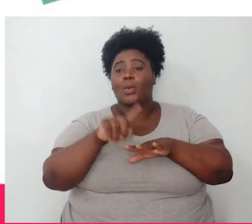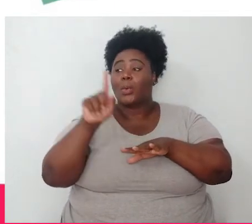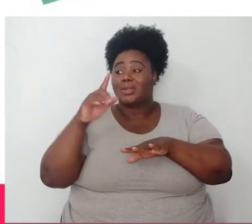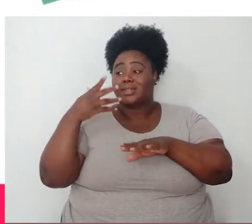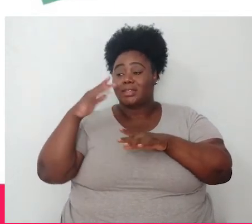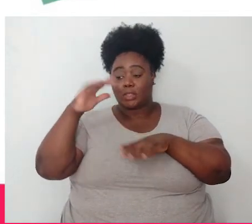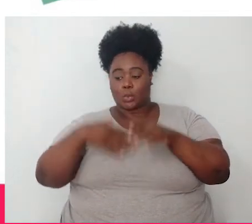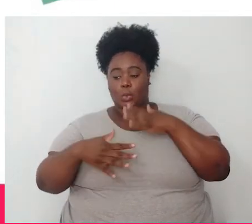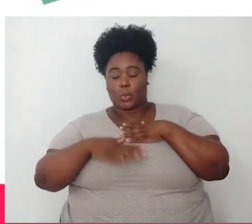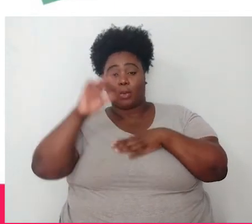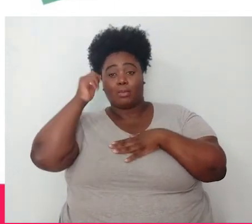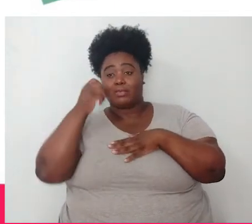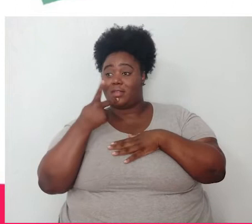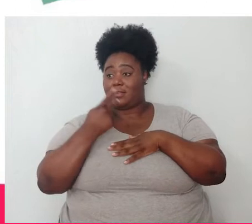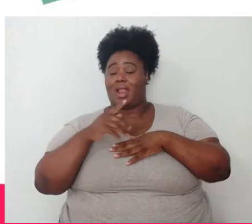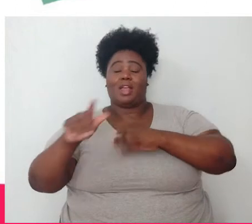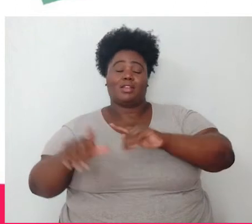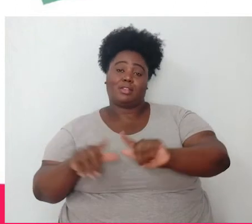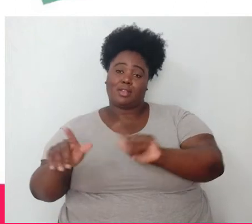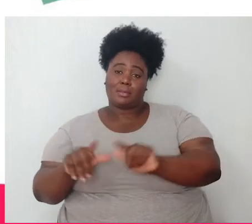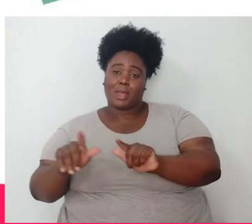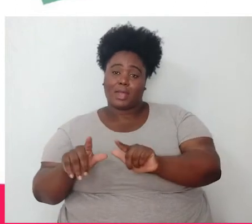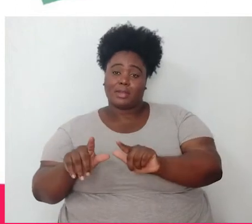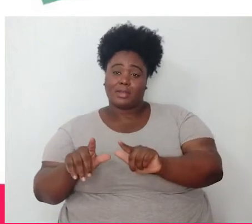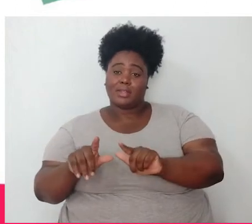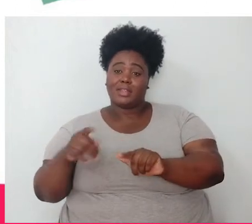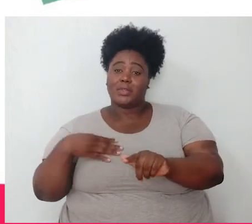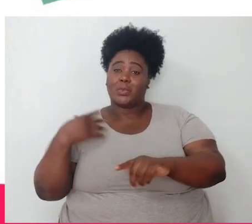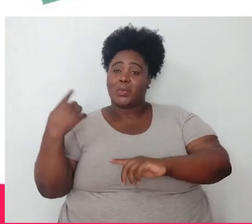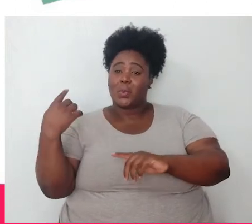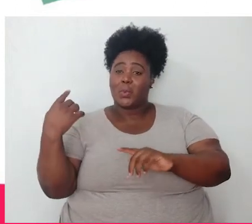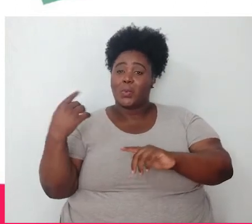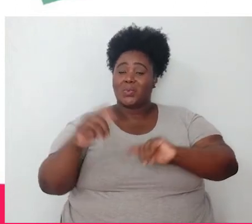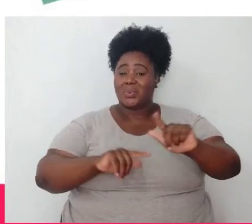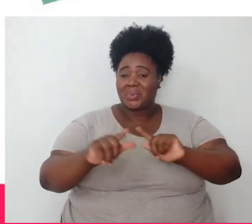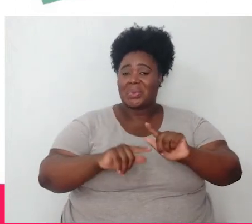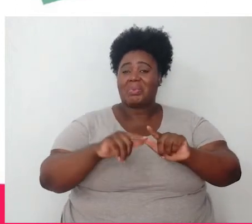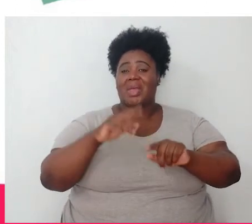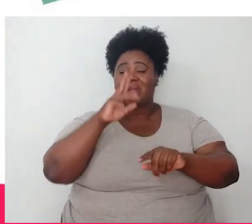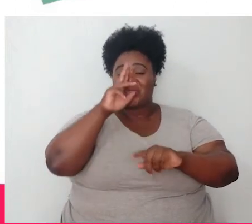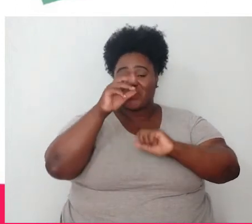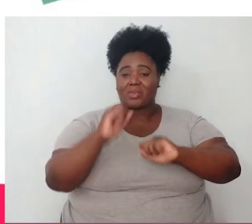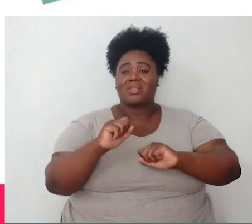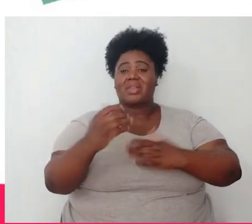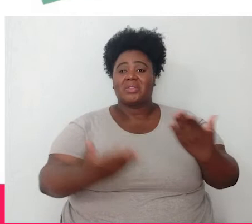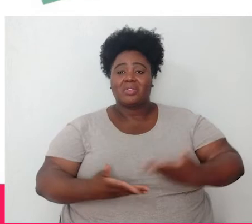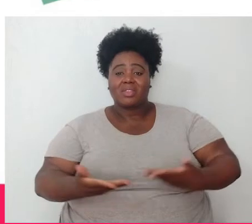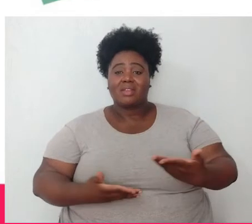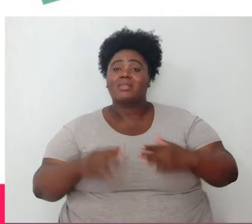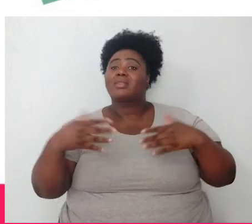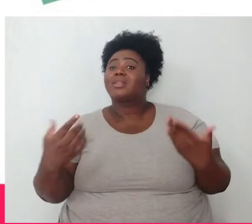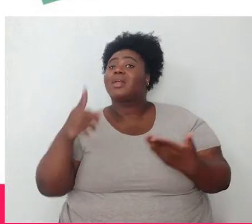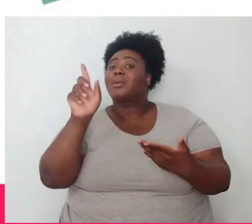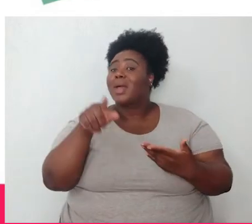vão trazer um lugar do trabalho, da exploração da mão de obra, do serviço. Então,